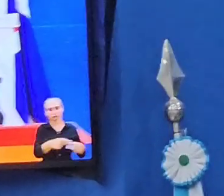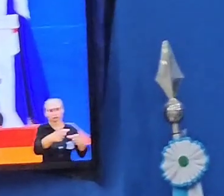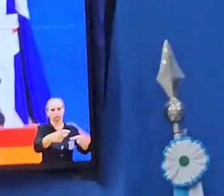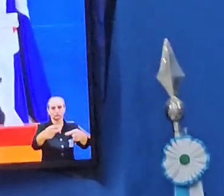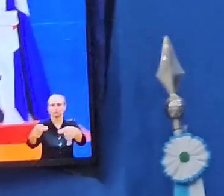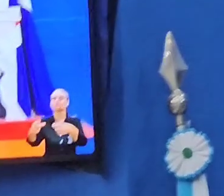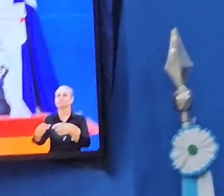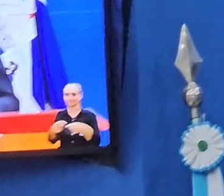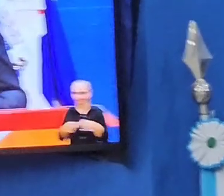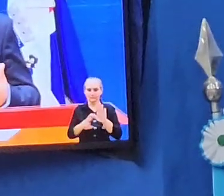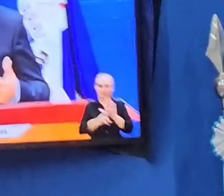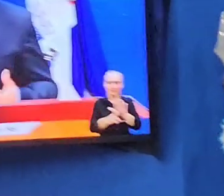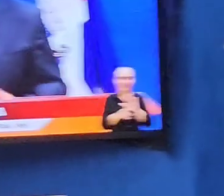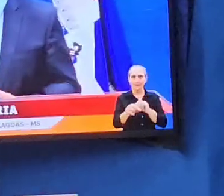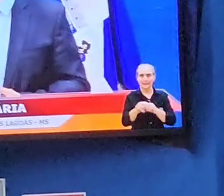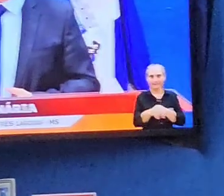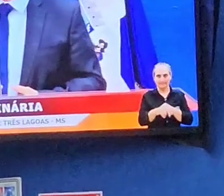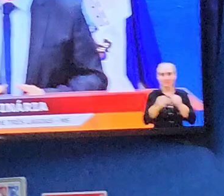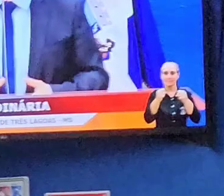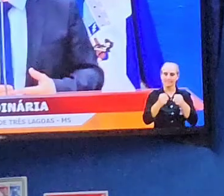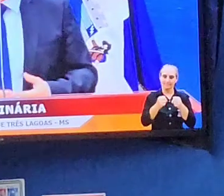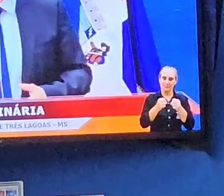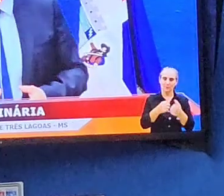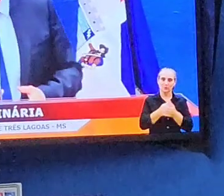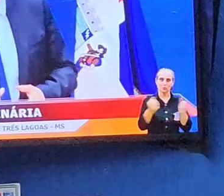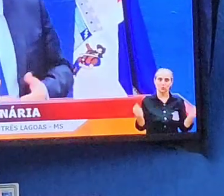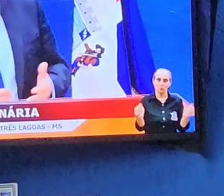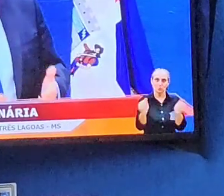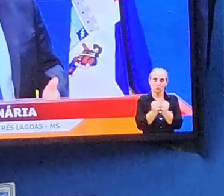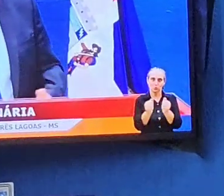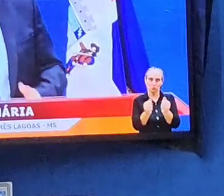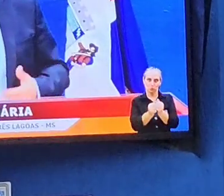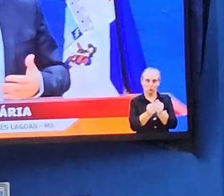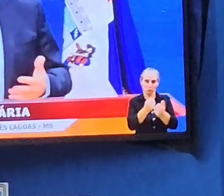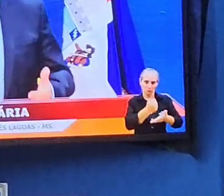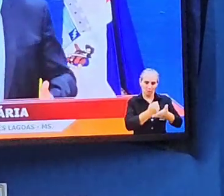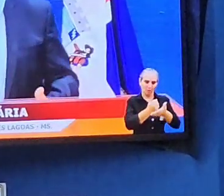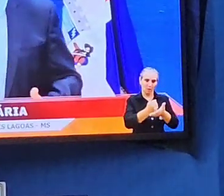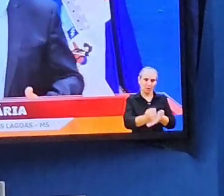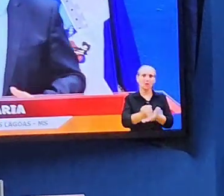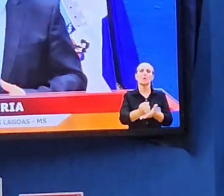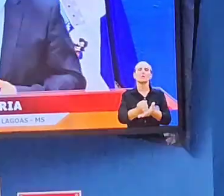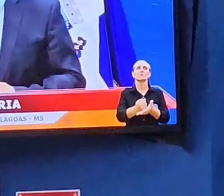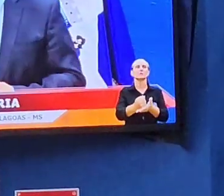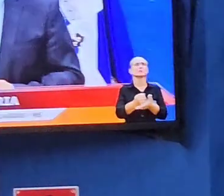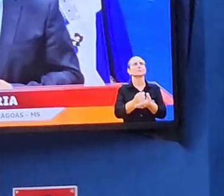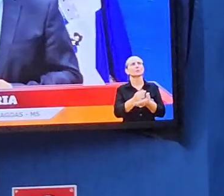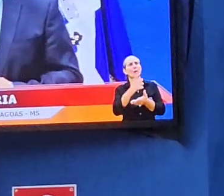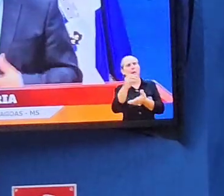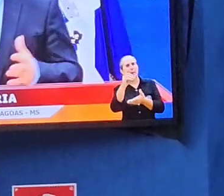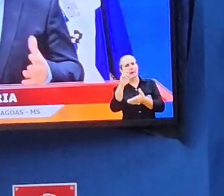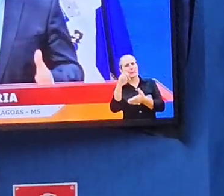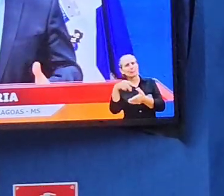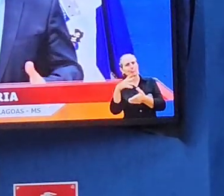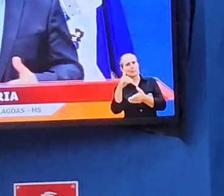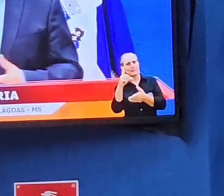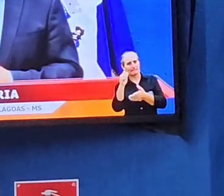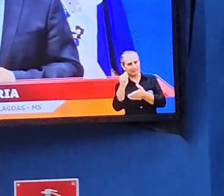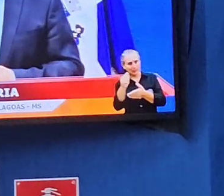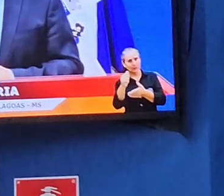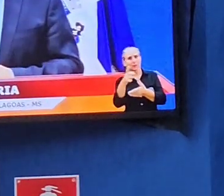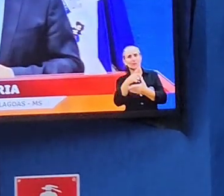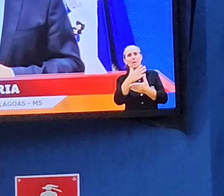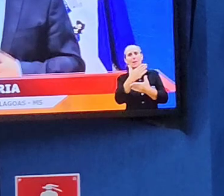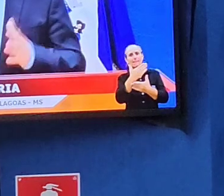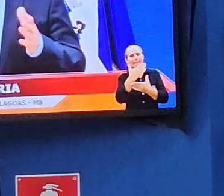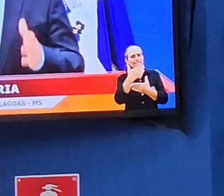vocês representam, que vocês possam estar junto comigo, levando essas demandas para a gente construir uma Três Lagoas cada